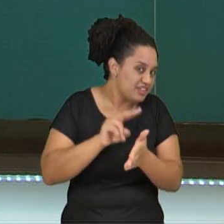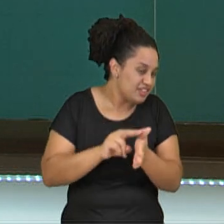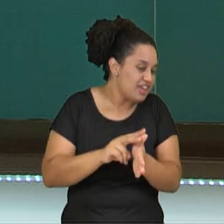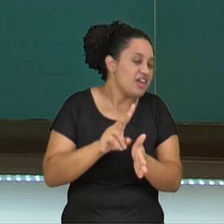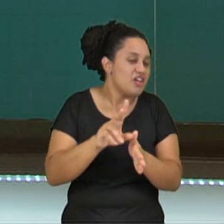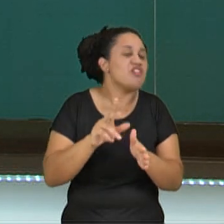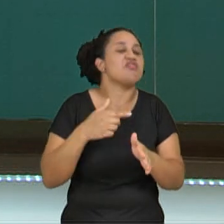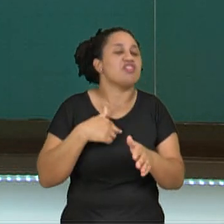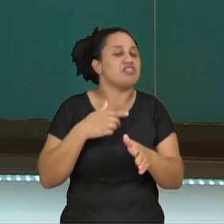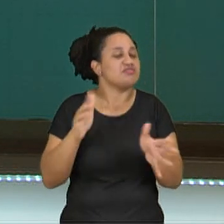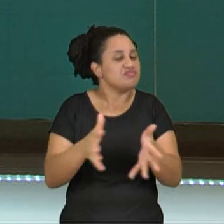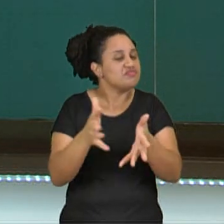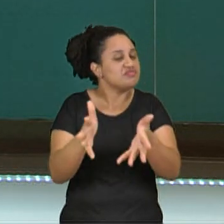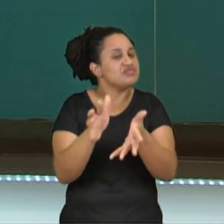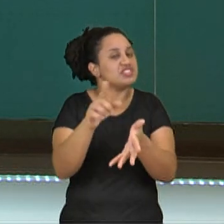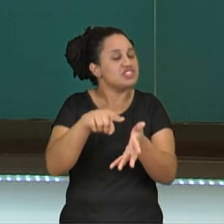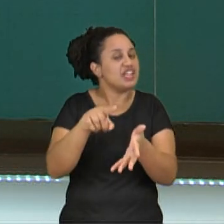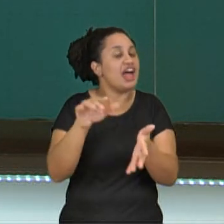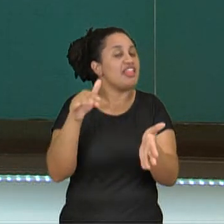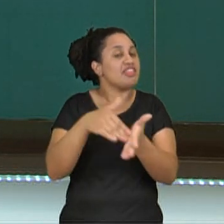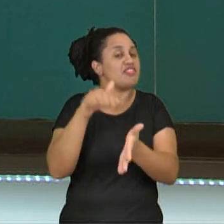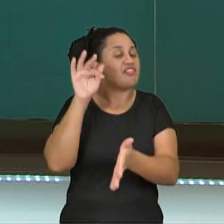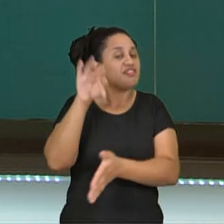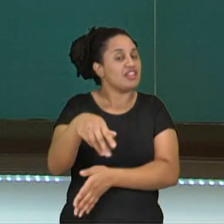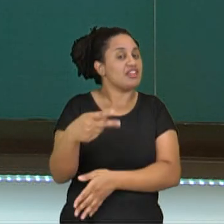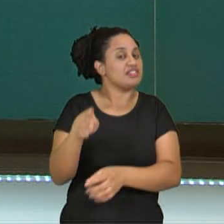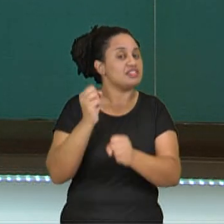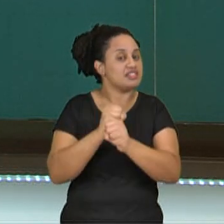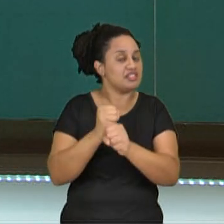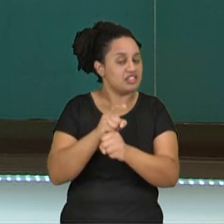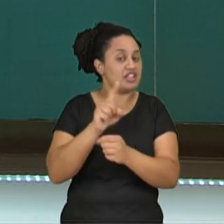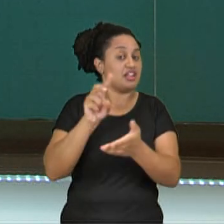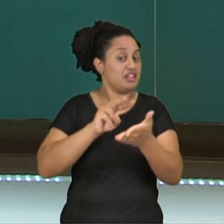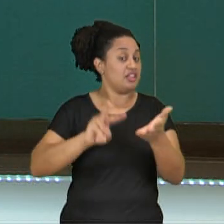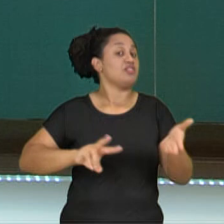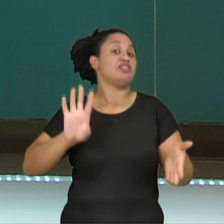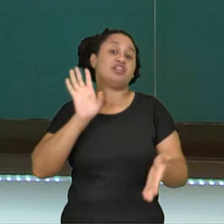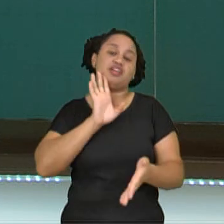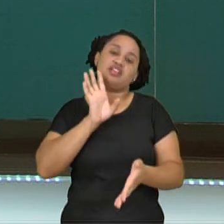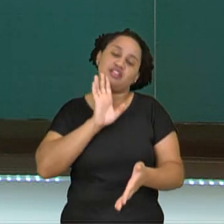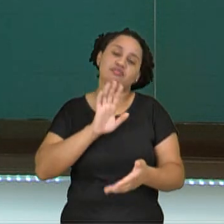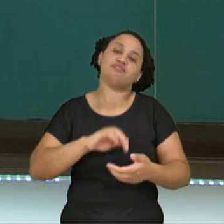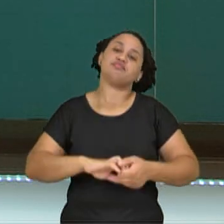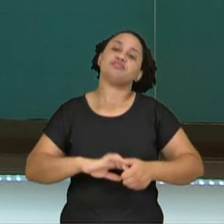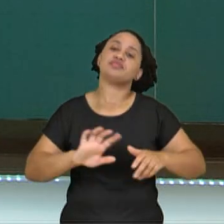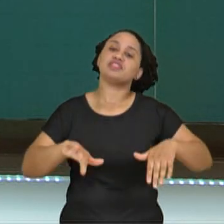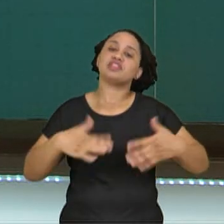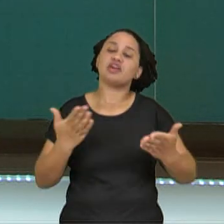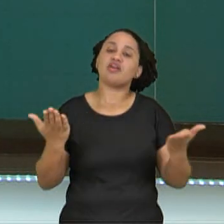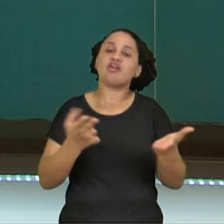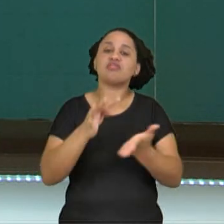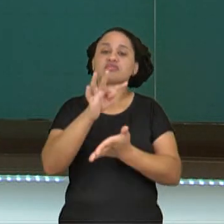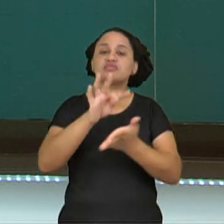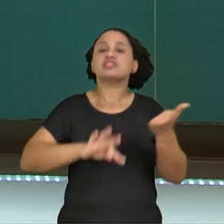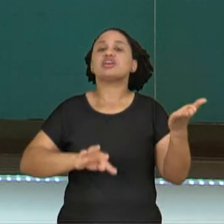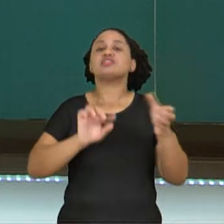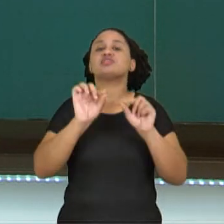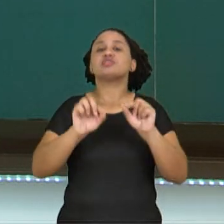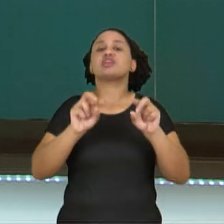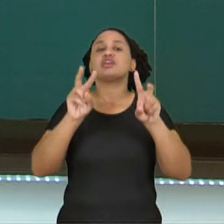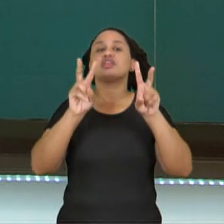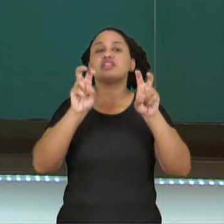vocês até o final desse ano letivo que a leitura é super bacana. Então eu vou trazer para vocês um texto